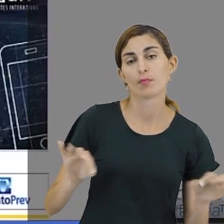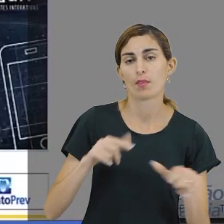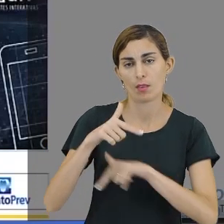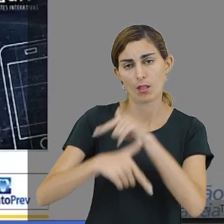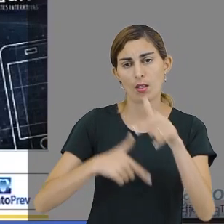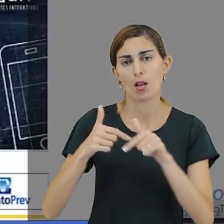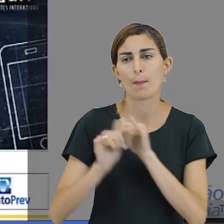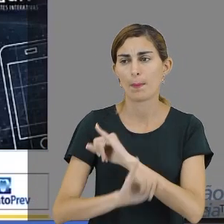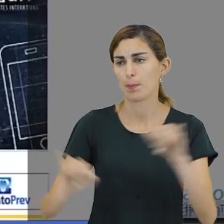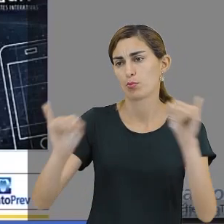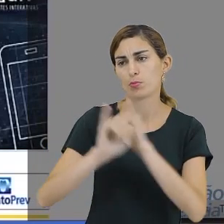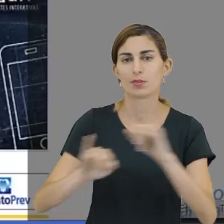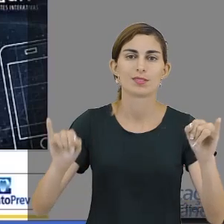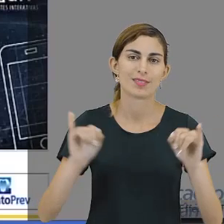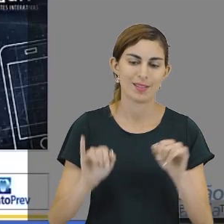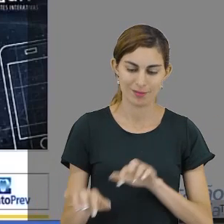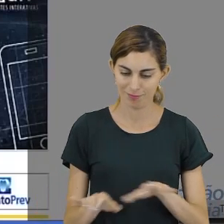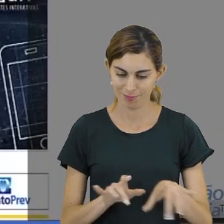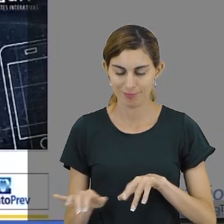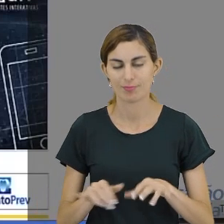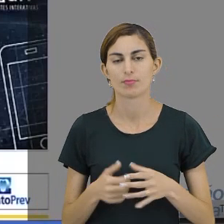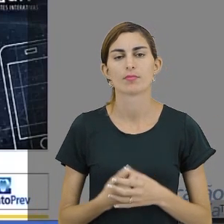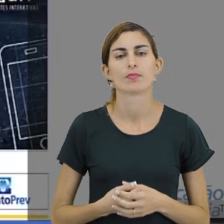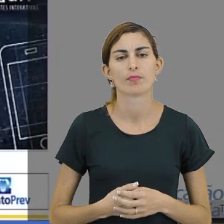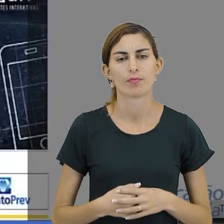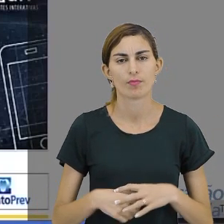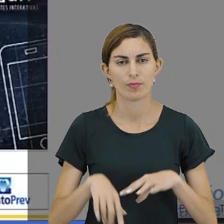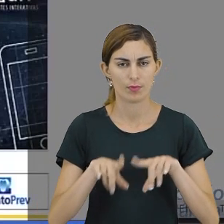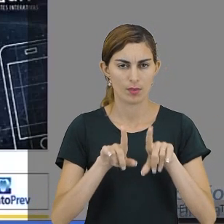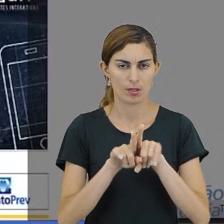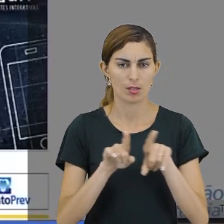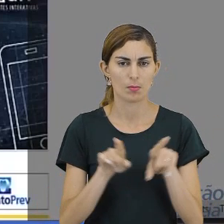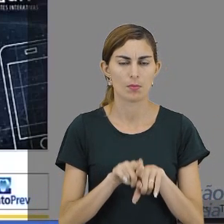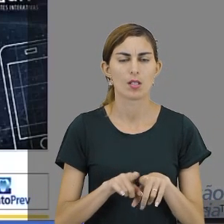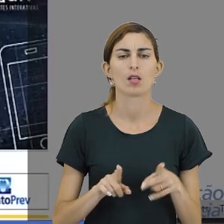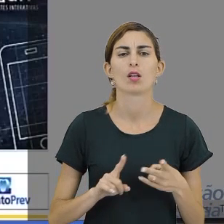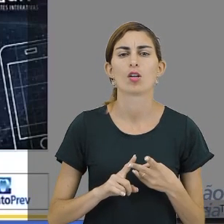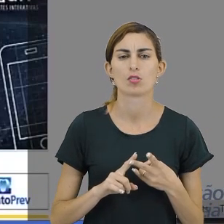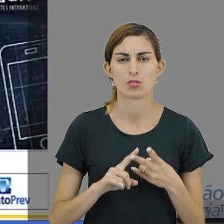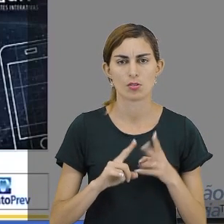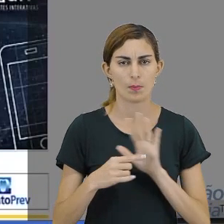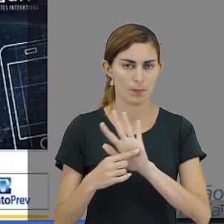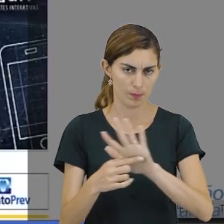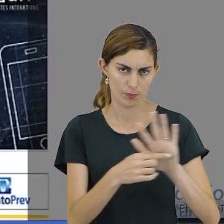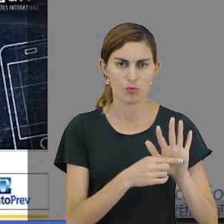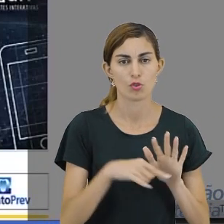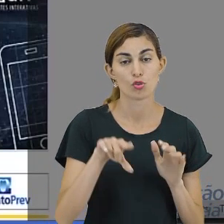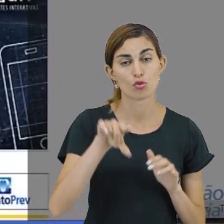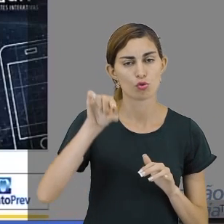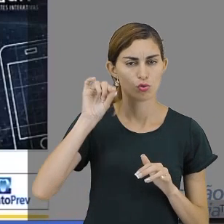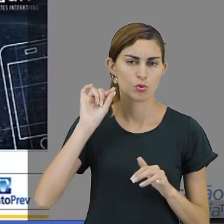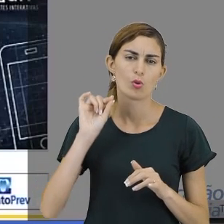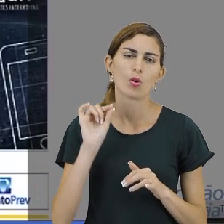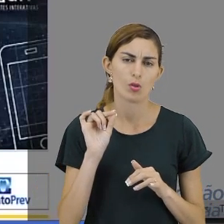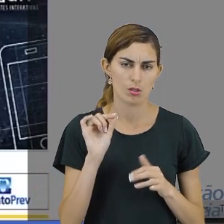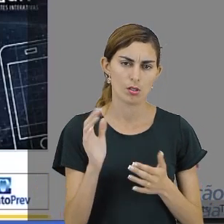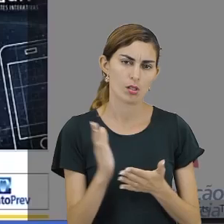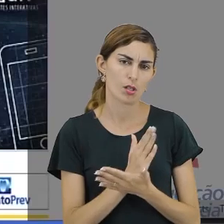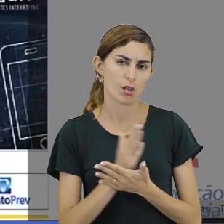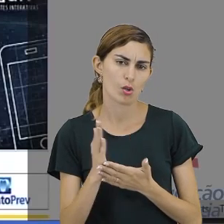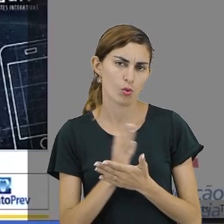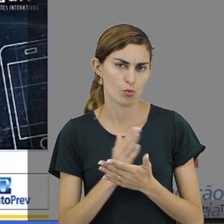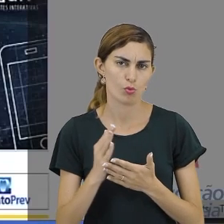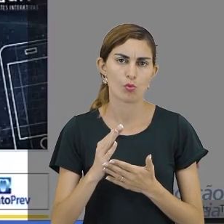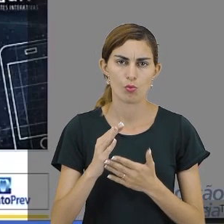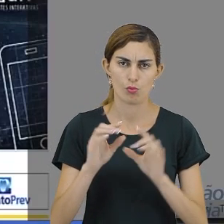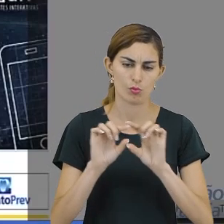com publicidade online. Lá no GIMP, então só reforçando aqui, vamos escolher aqui algum